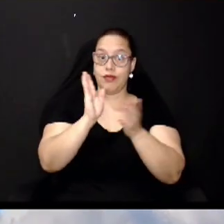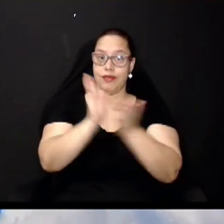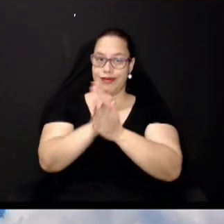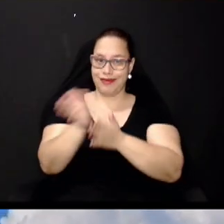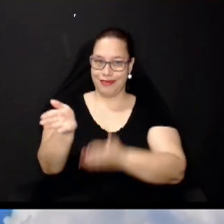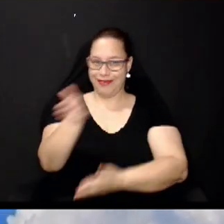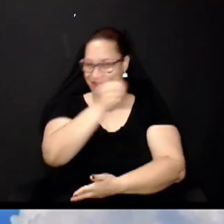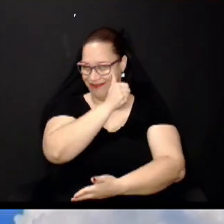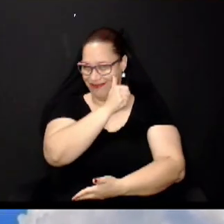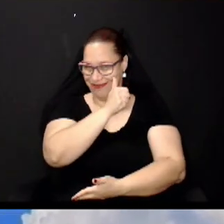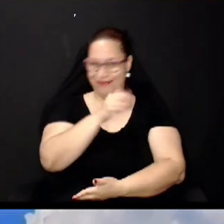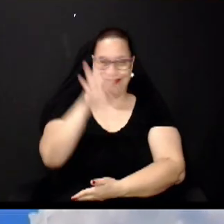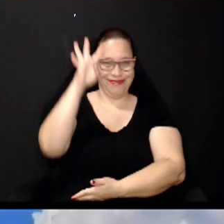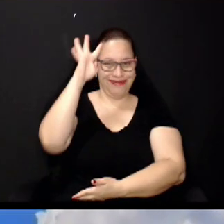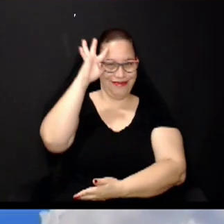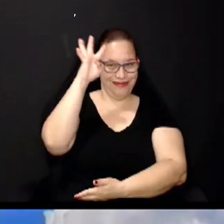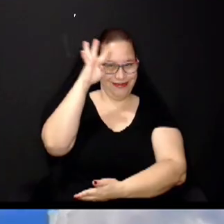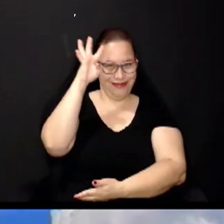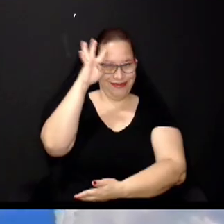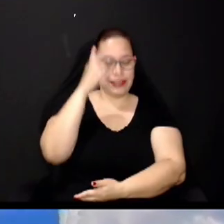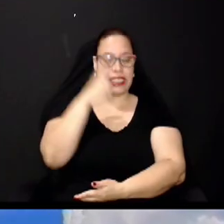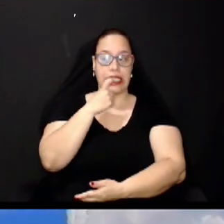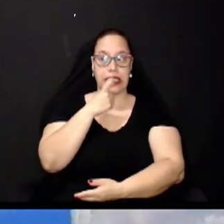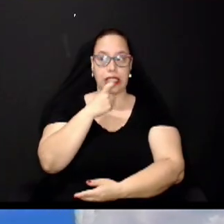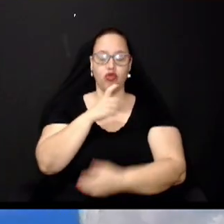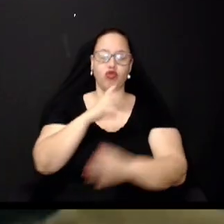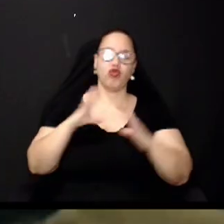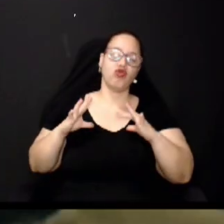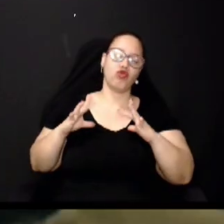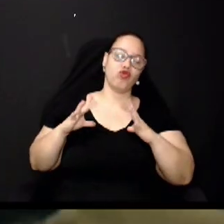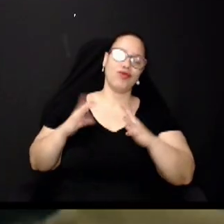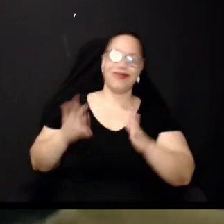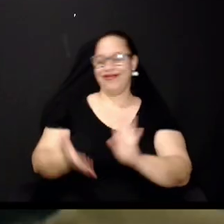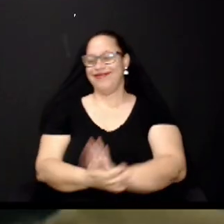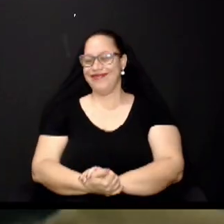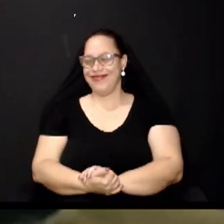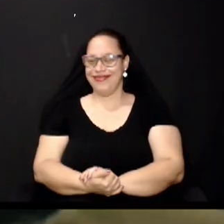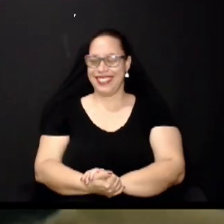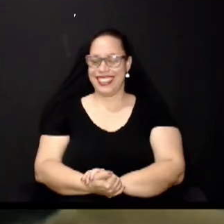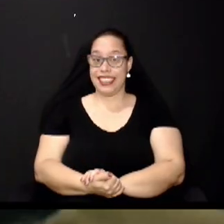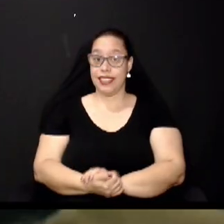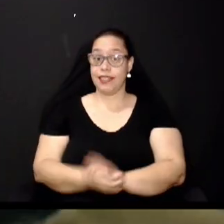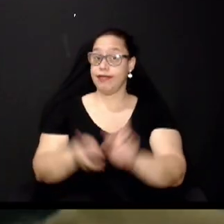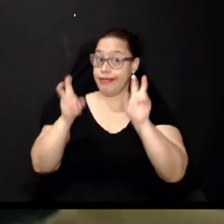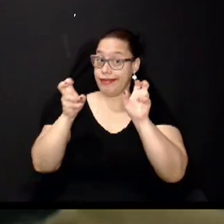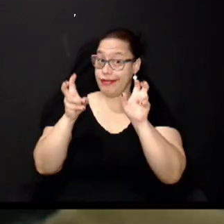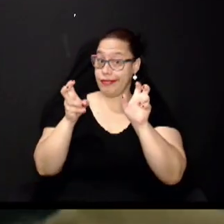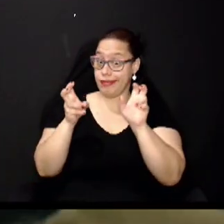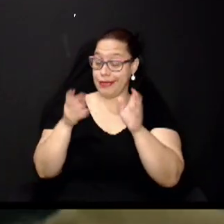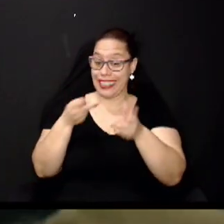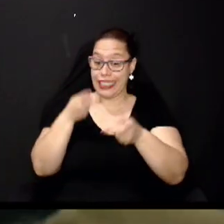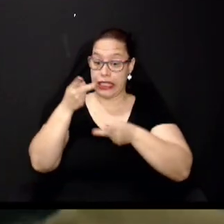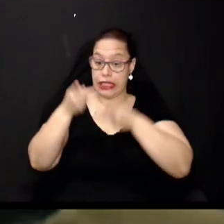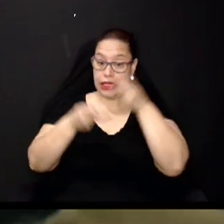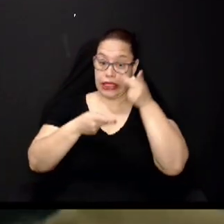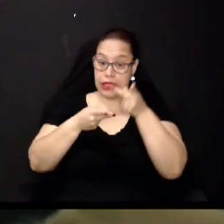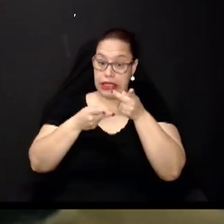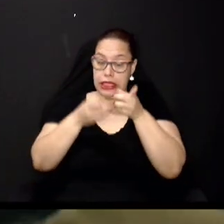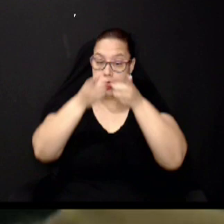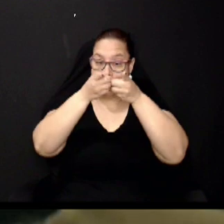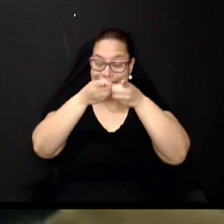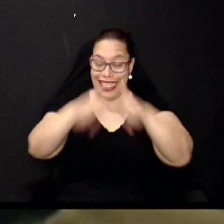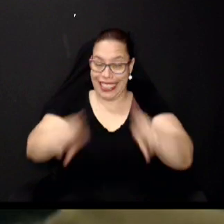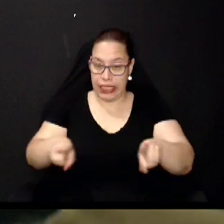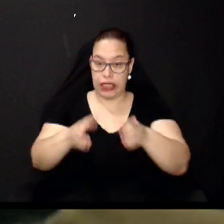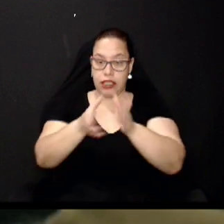nossa quarta-feira, véspera de feriado. E agora o nosso tema central. Vamos falar sobre separação tóxica. E